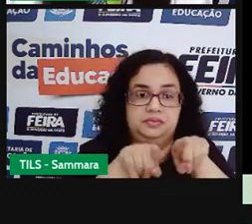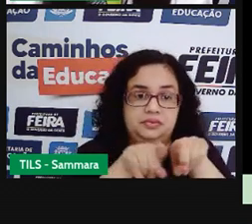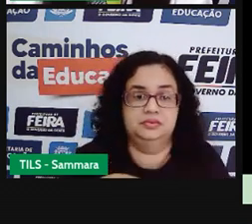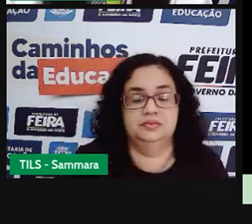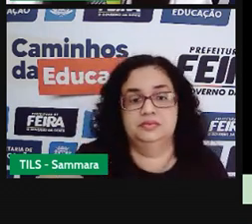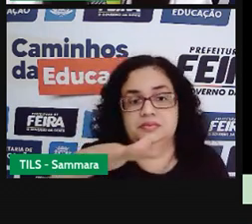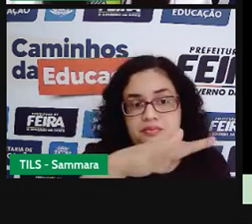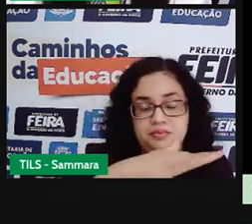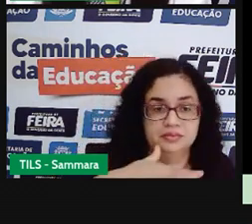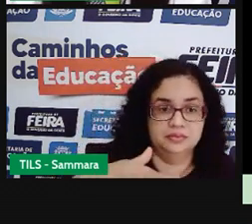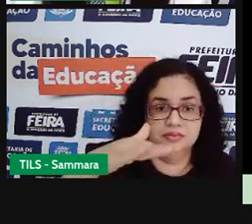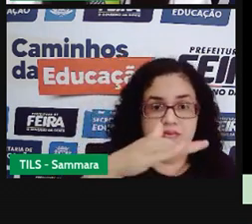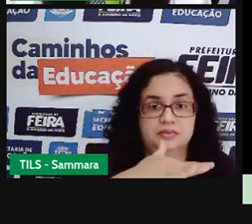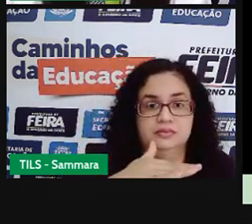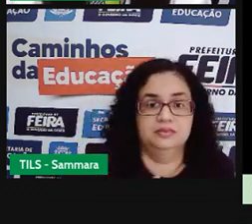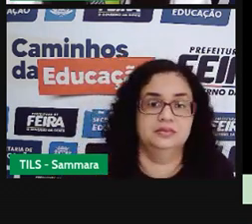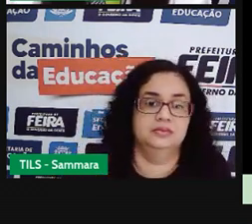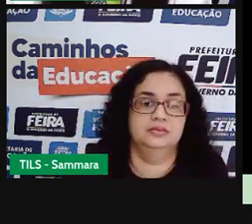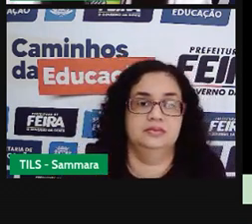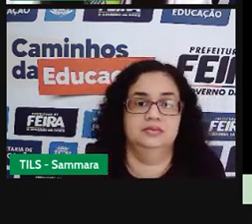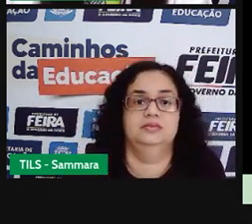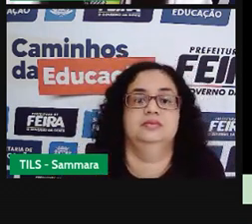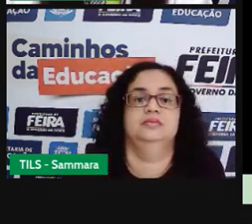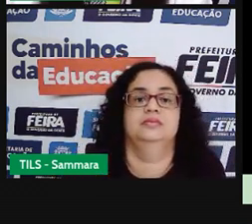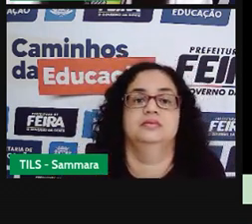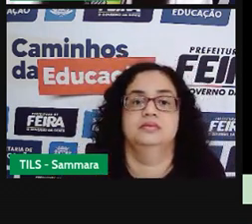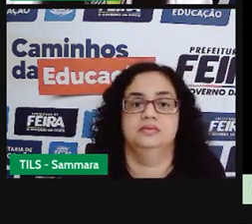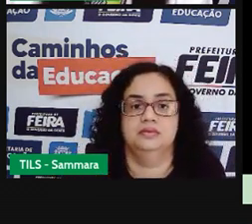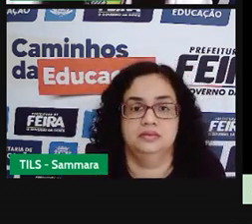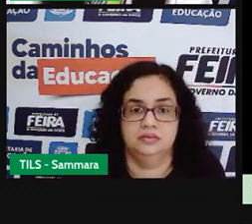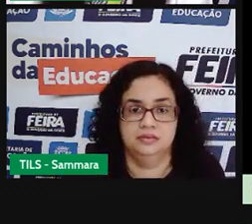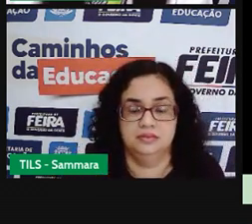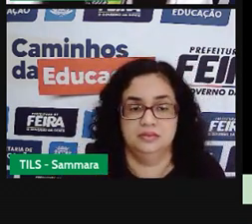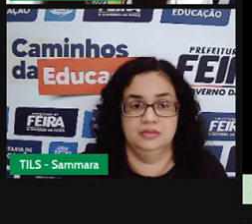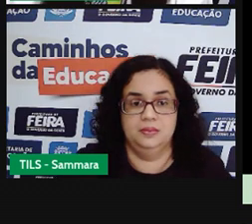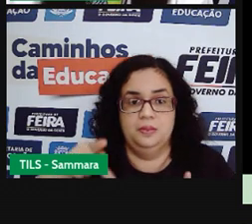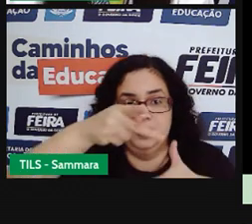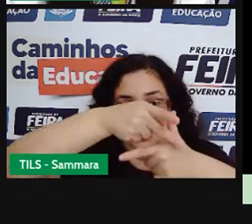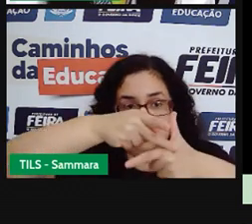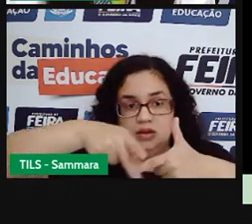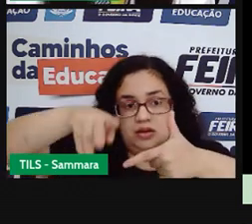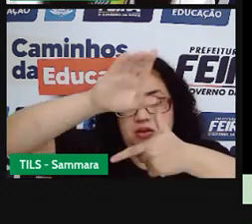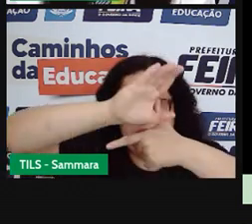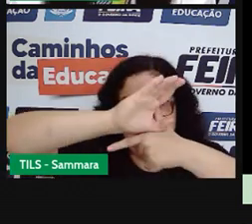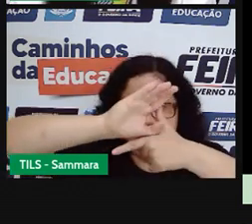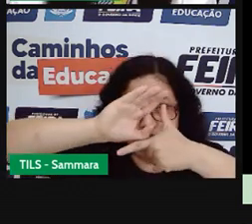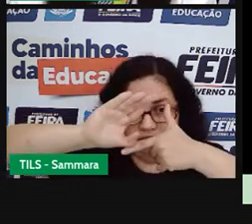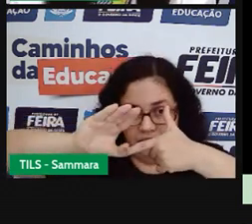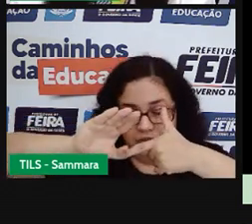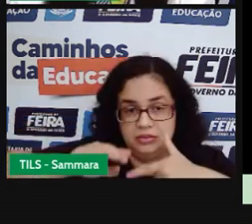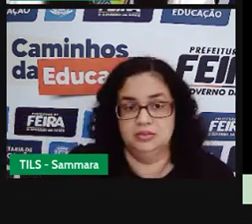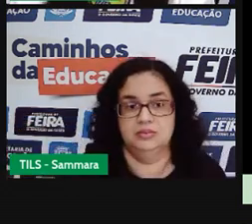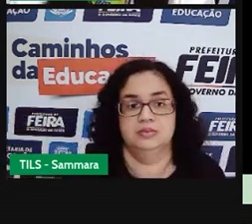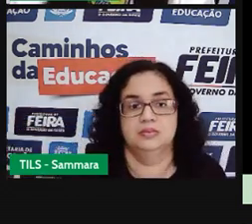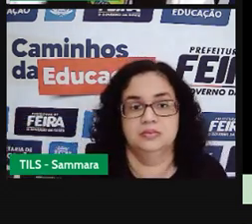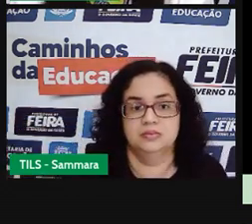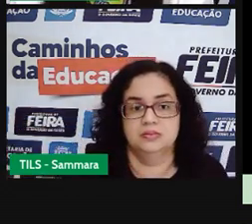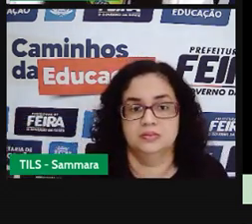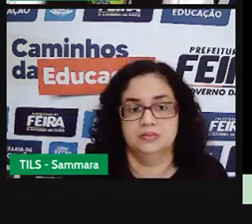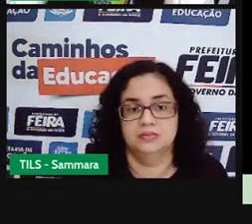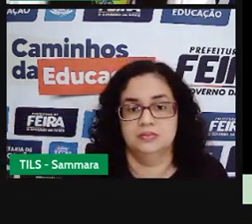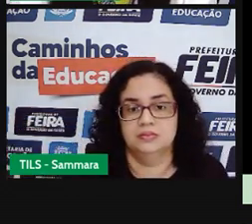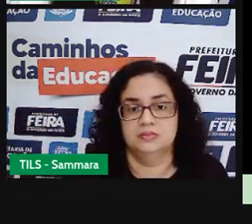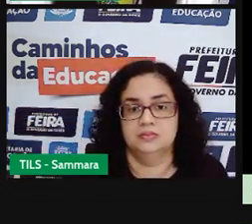dentes então o paralelepípedo é um poliedro e qual aí o